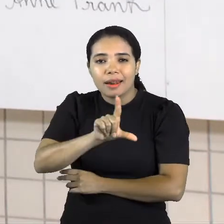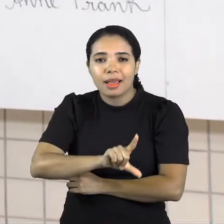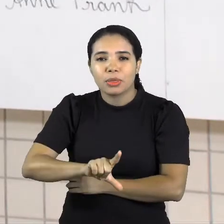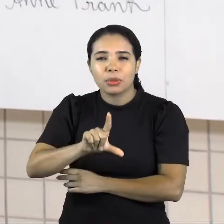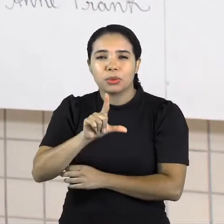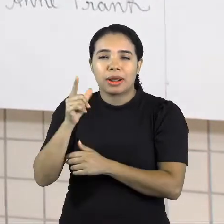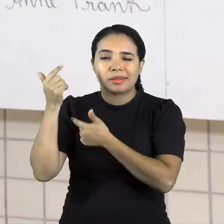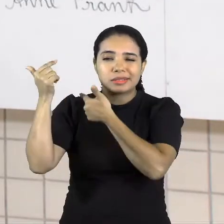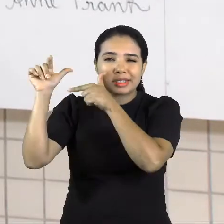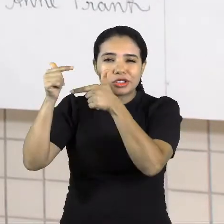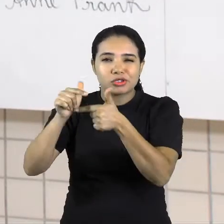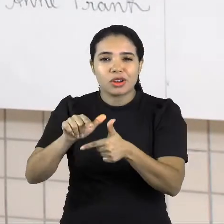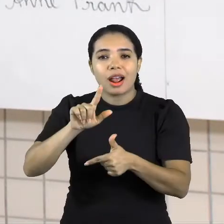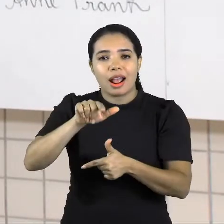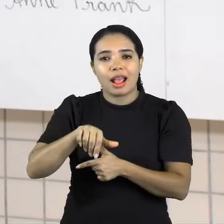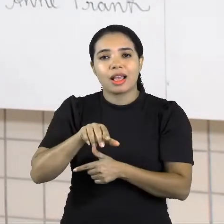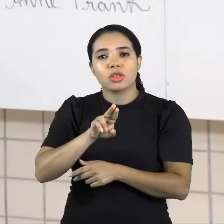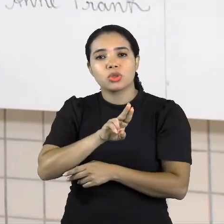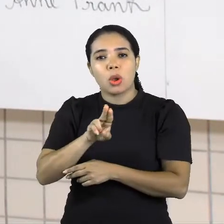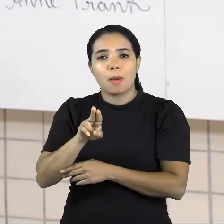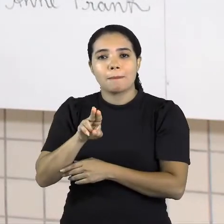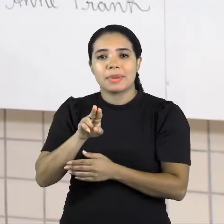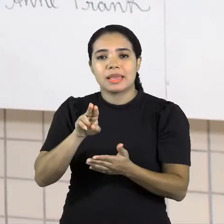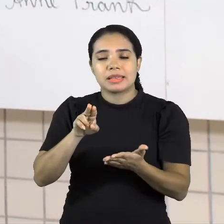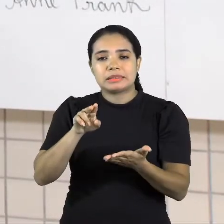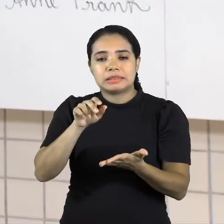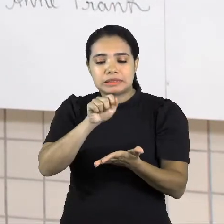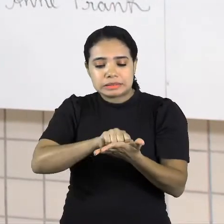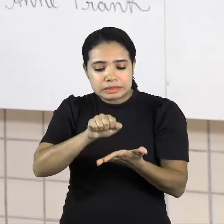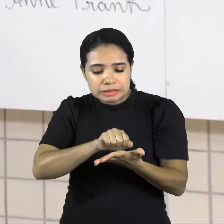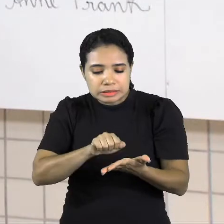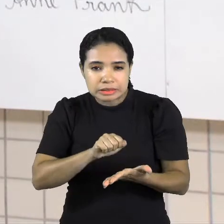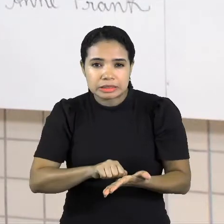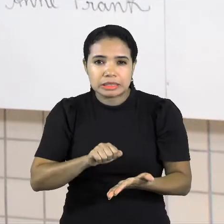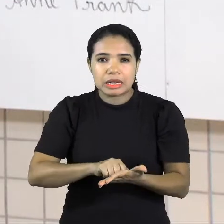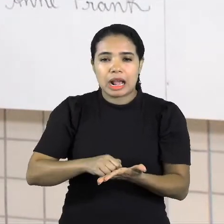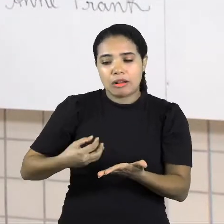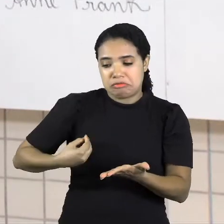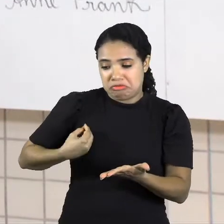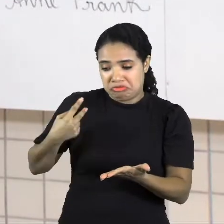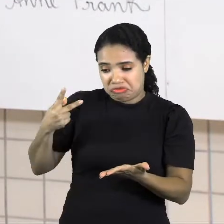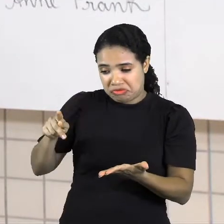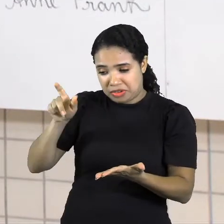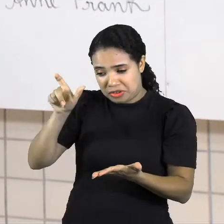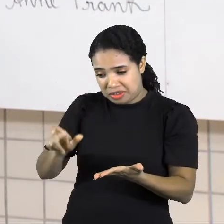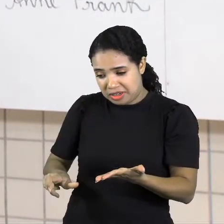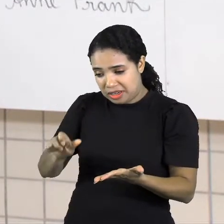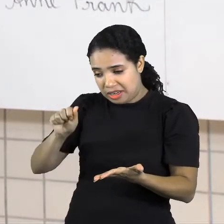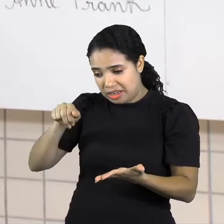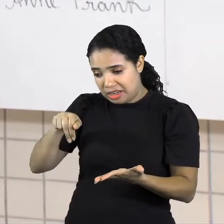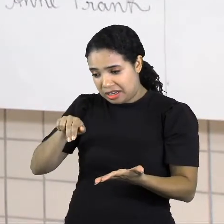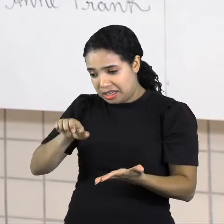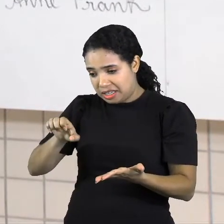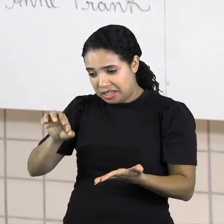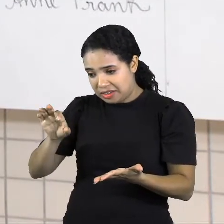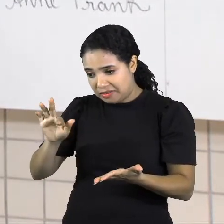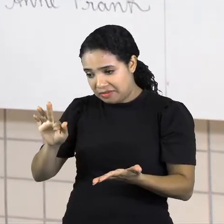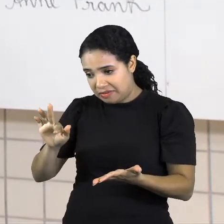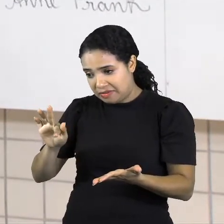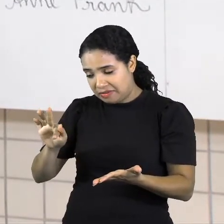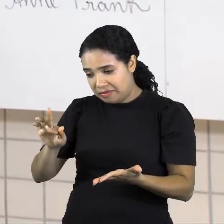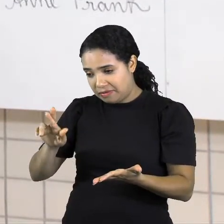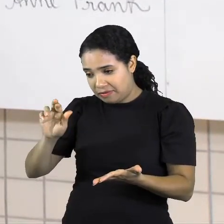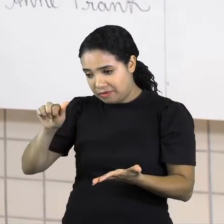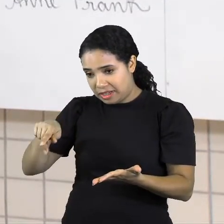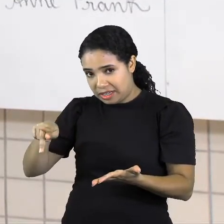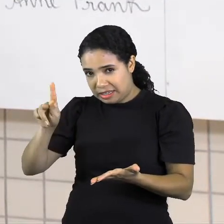o Diário de Anne Frank. A indicação que está no bloco de estudos de vocês dessa quinzena é para fazer a